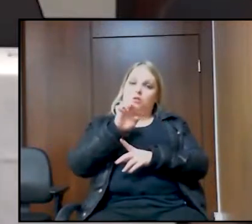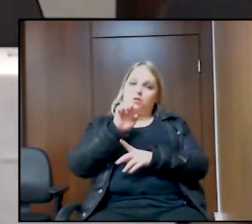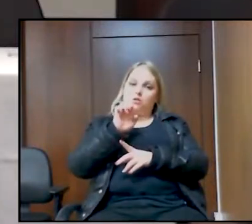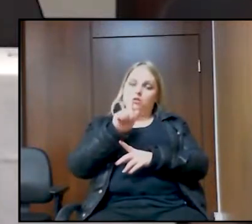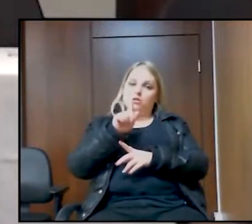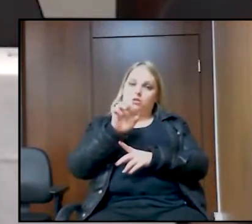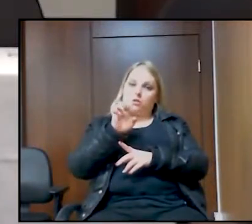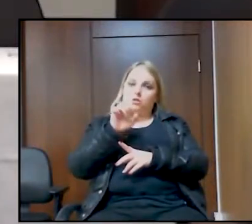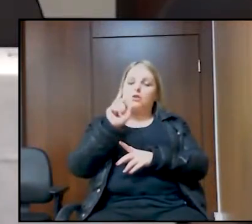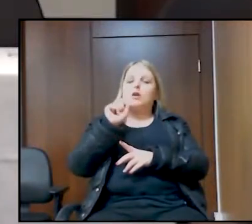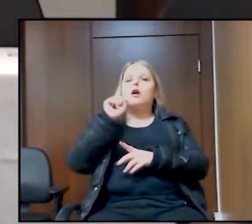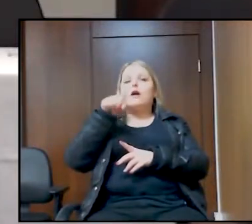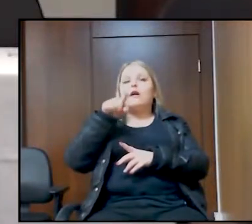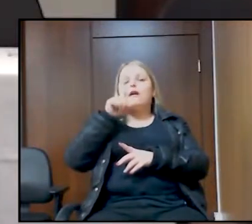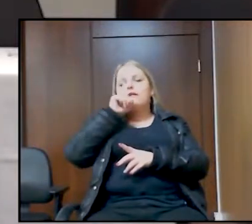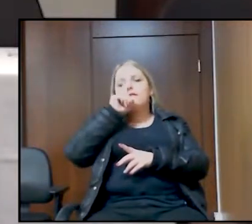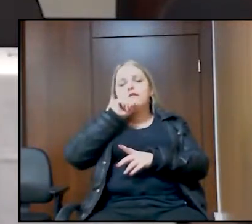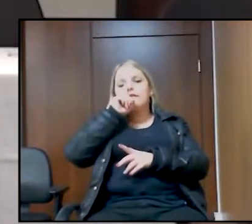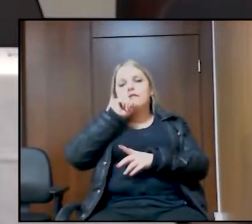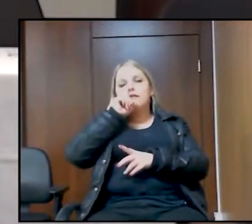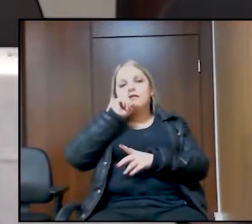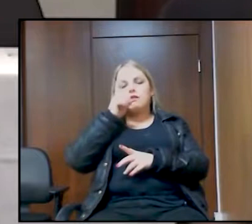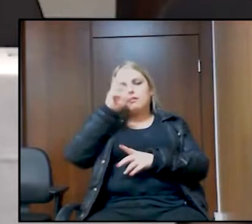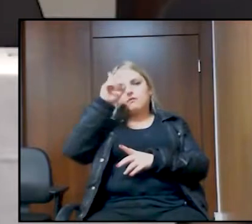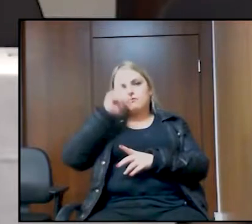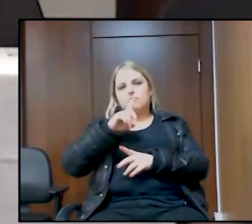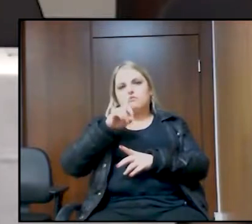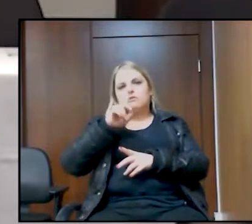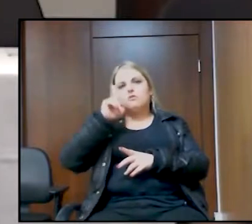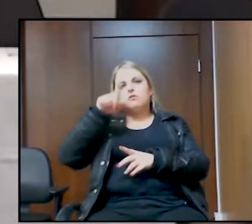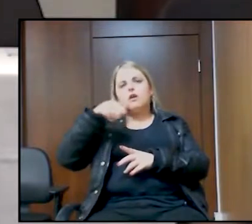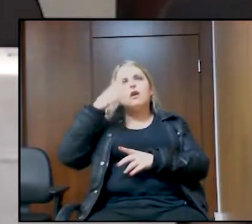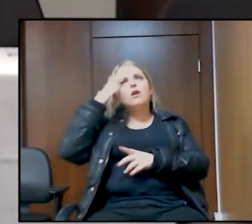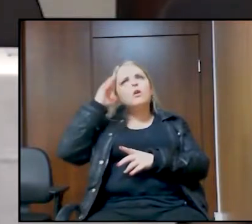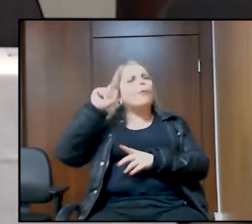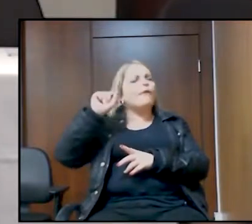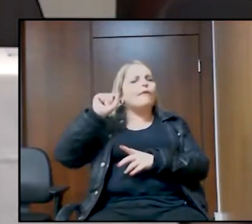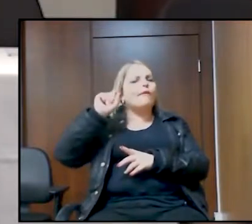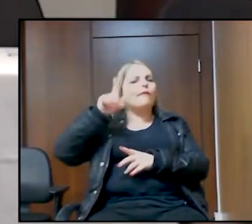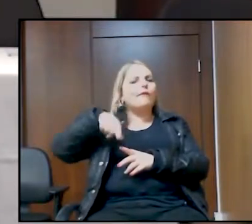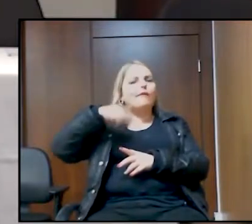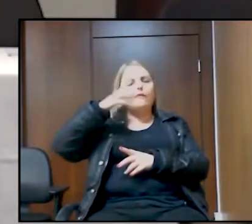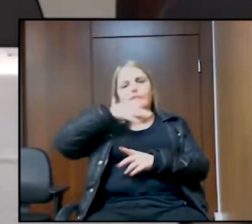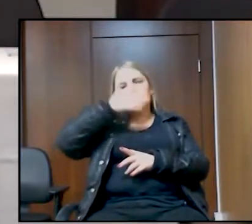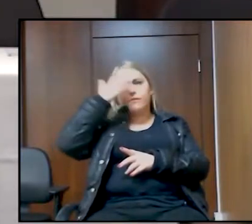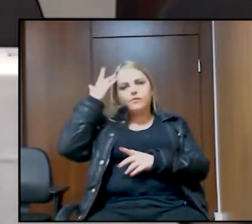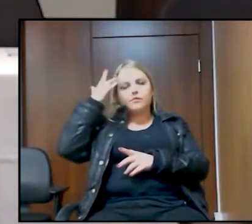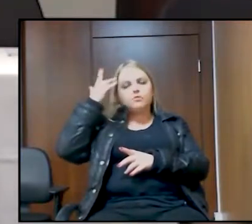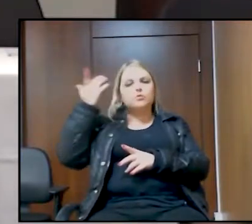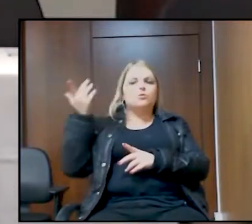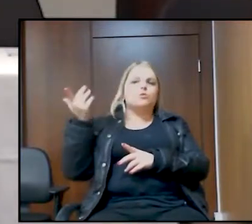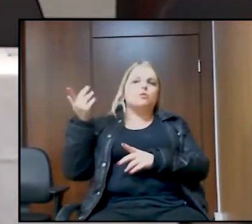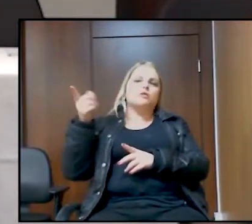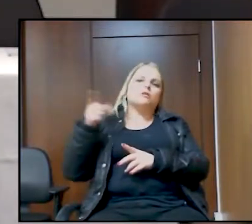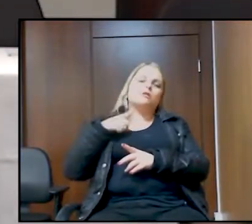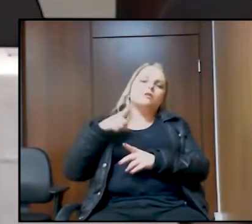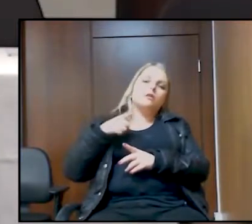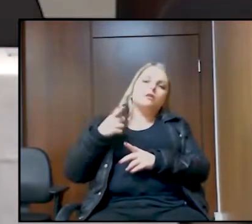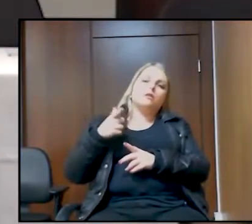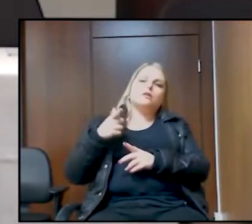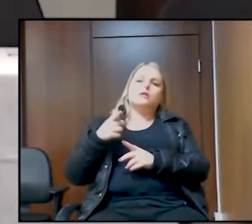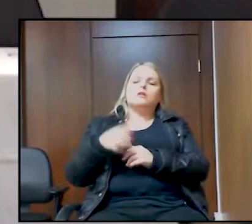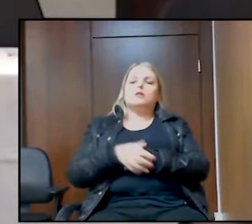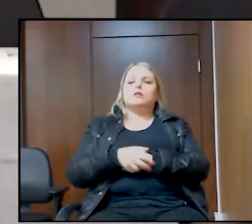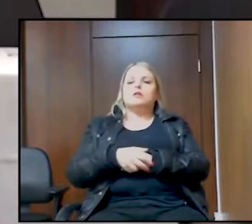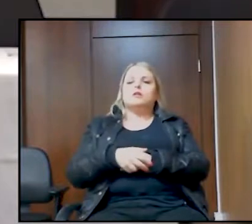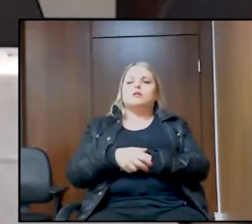com deficiências graves. O que se entende como pessoas com deficiências graves seriam... Não me venham